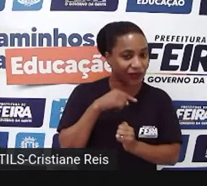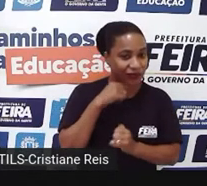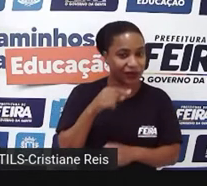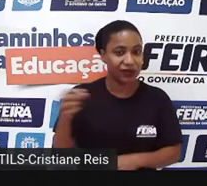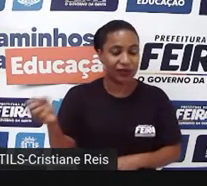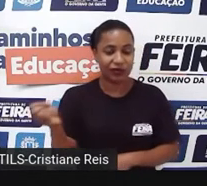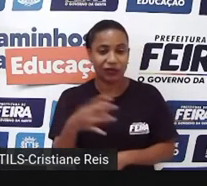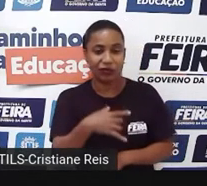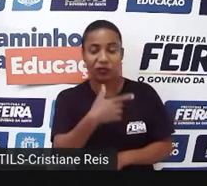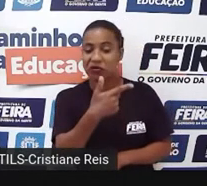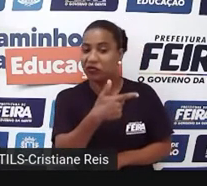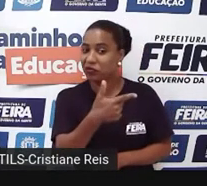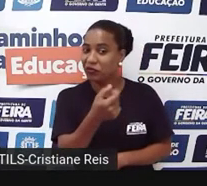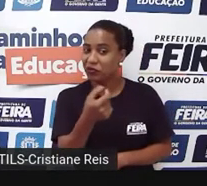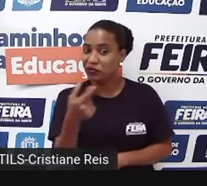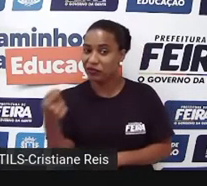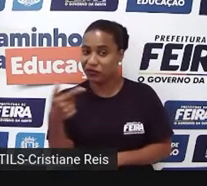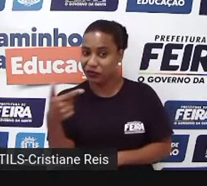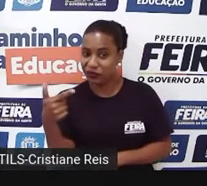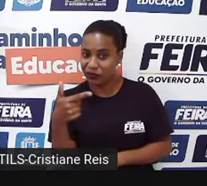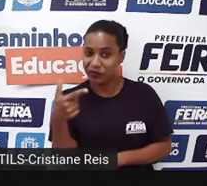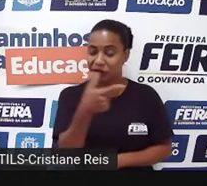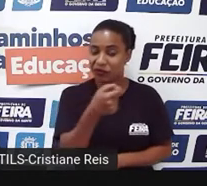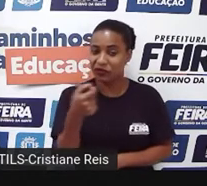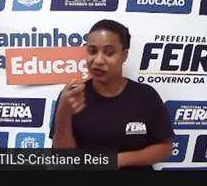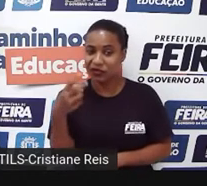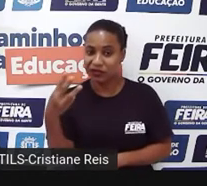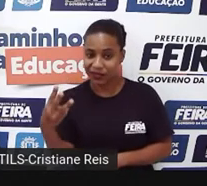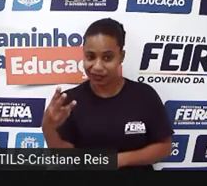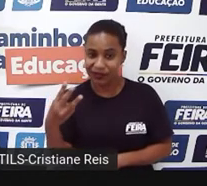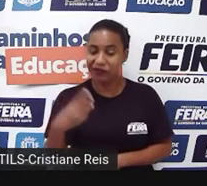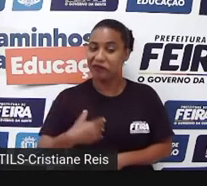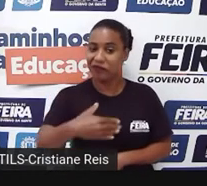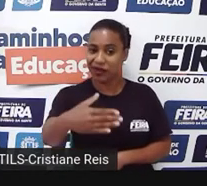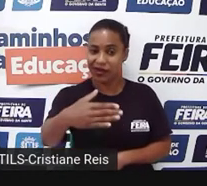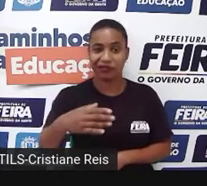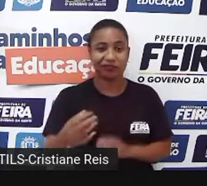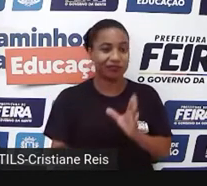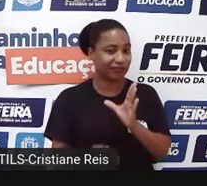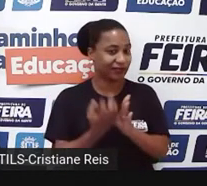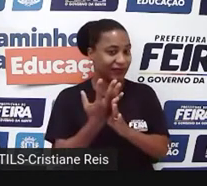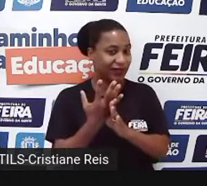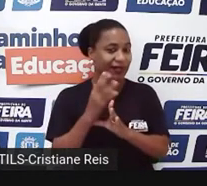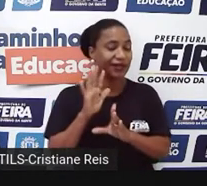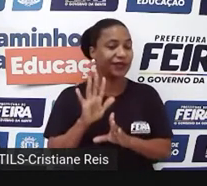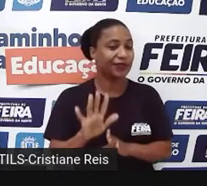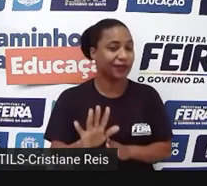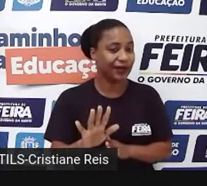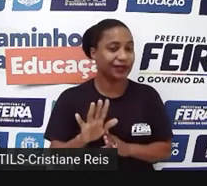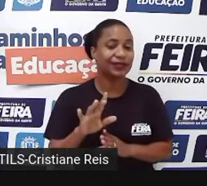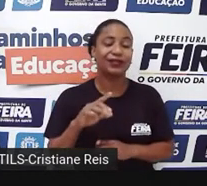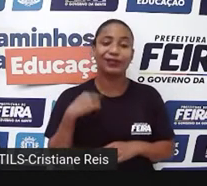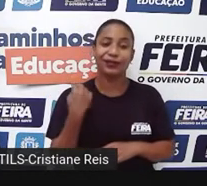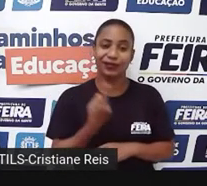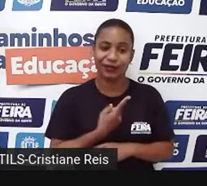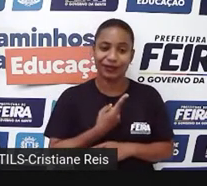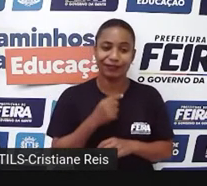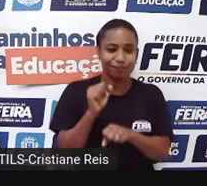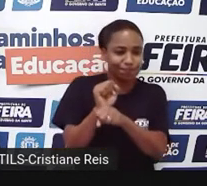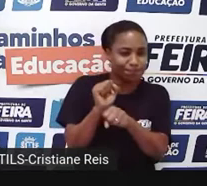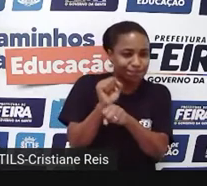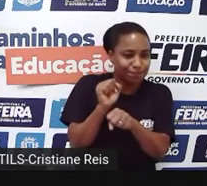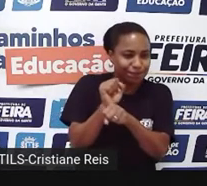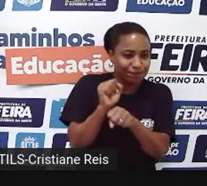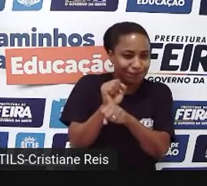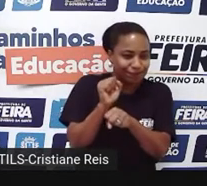lançado em 2022, 2023, enfim. Não importa o ano. O que importa é que nós já estamos na